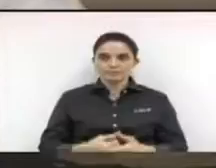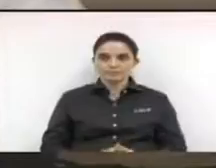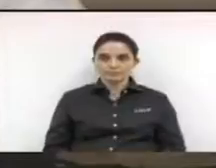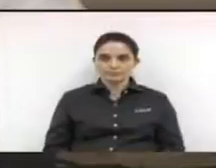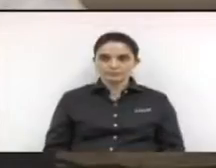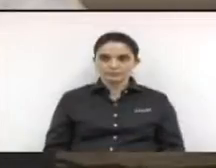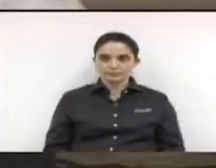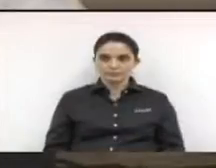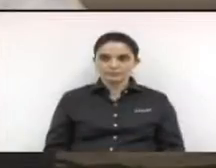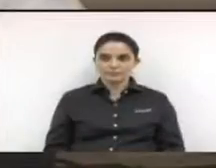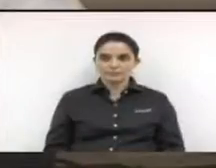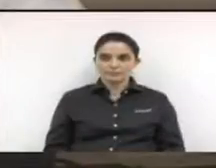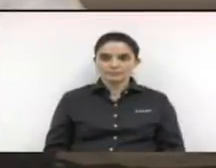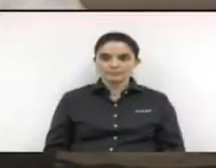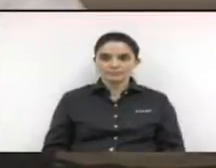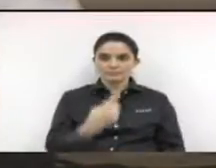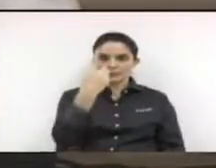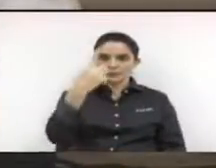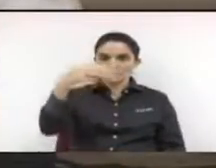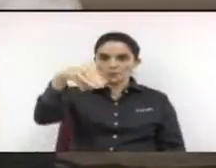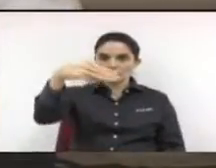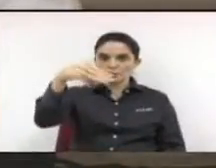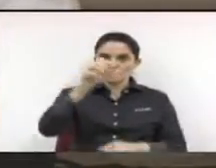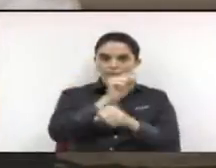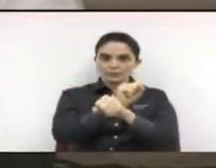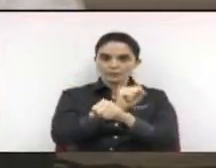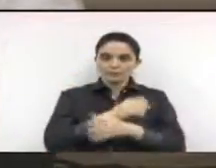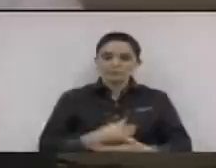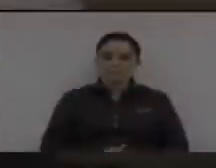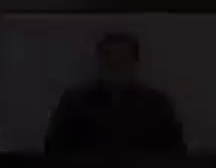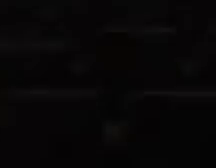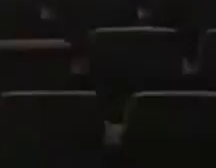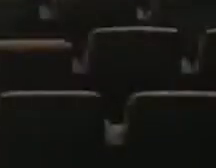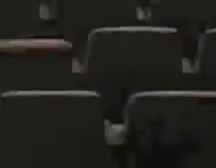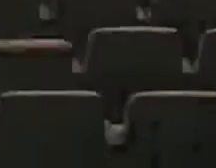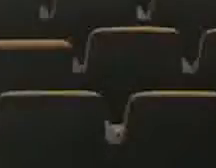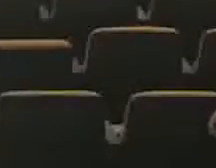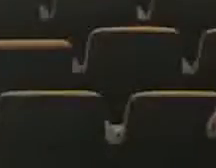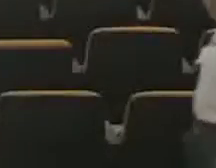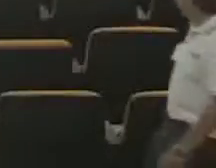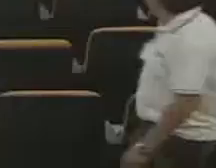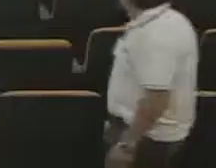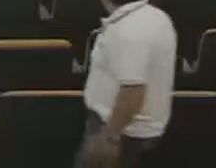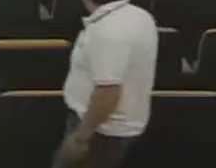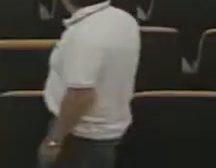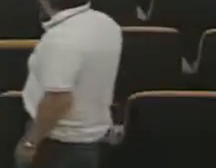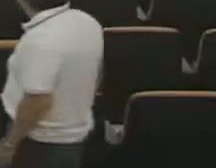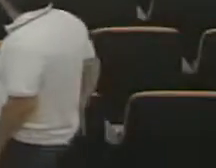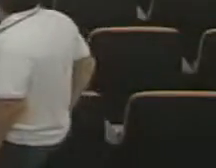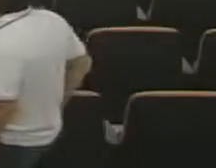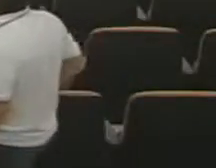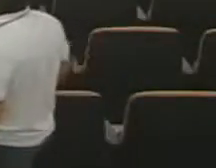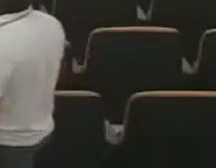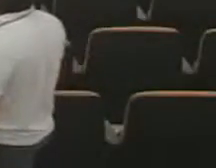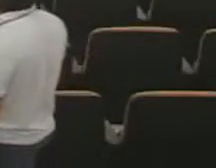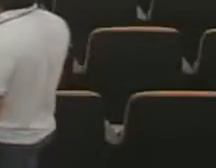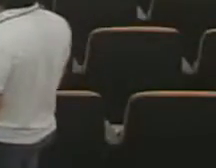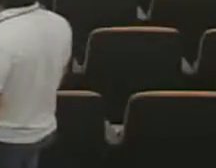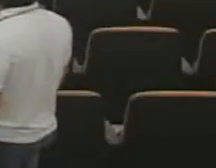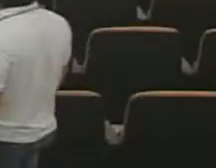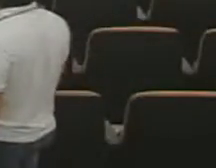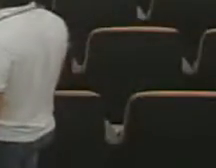suspensão dos trabalhos por um minuto excelência os trabalhos estão suspensos por um minuto a sessão está reaberta